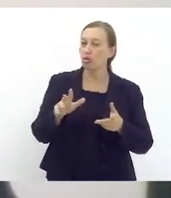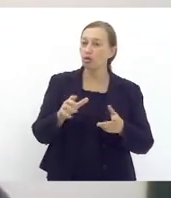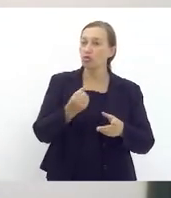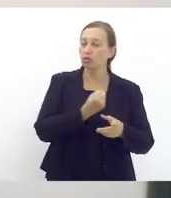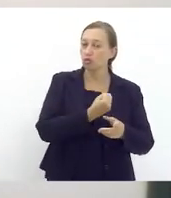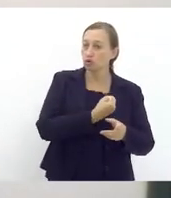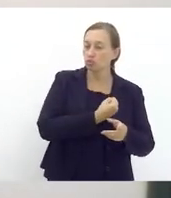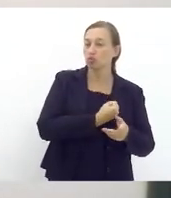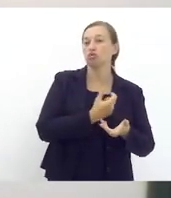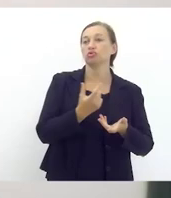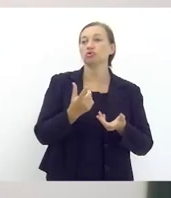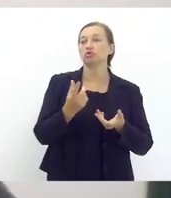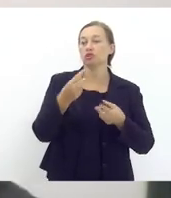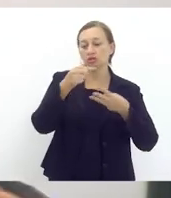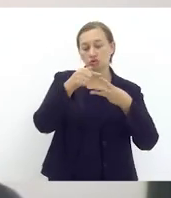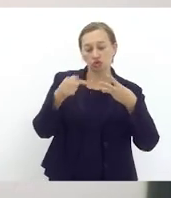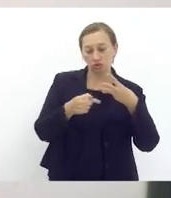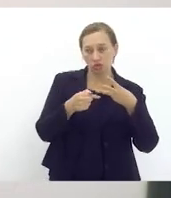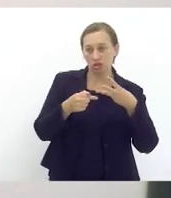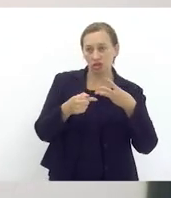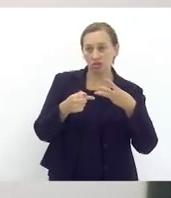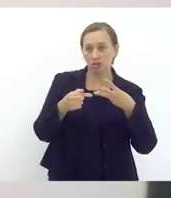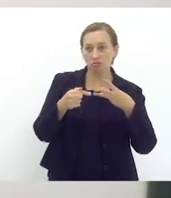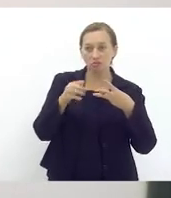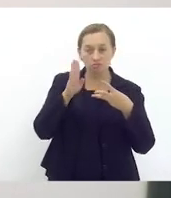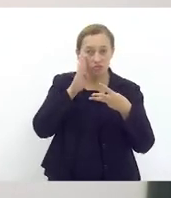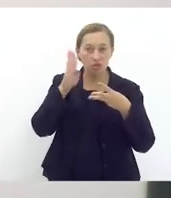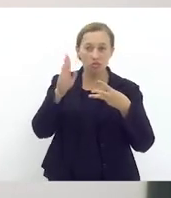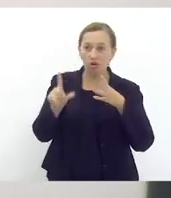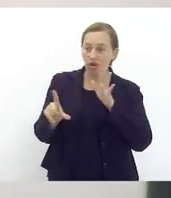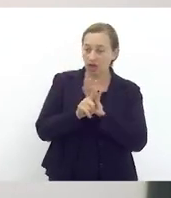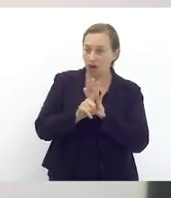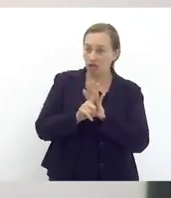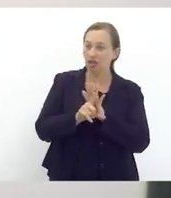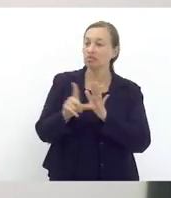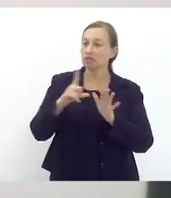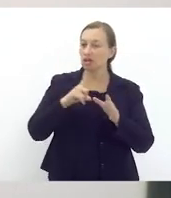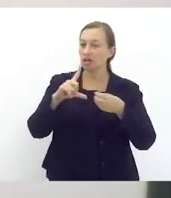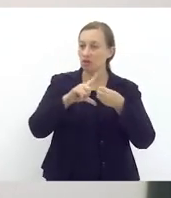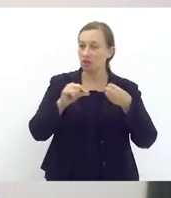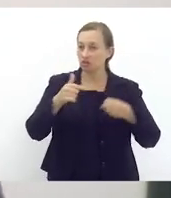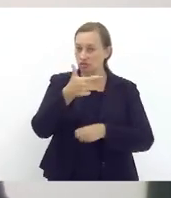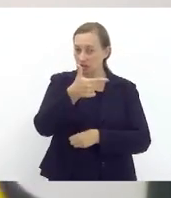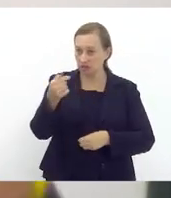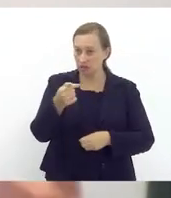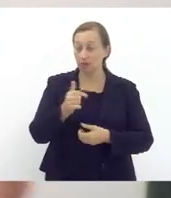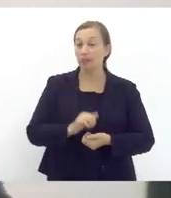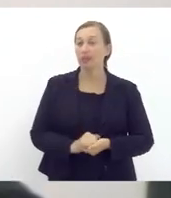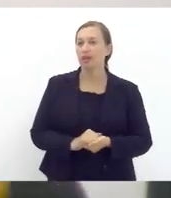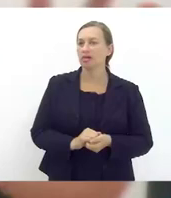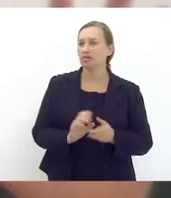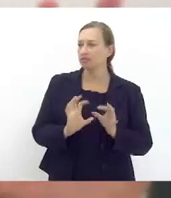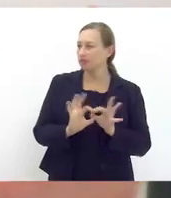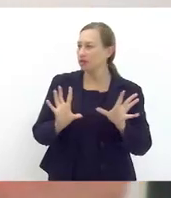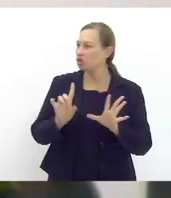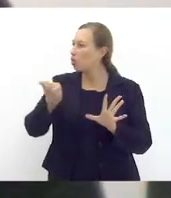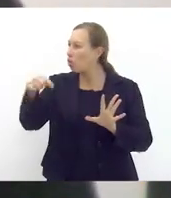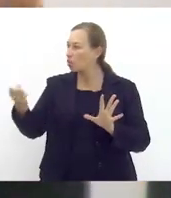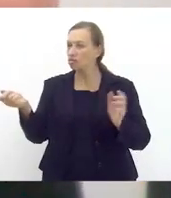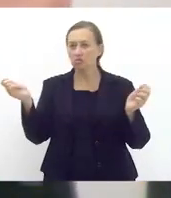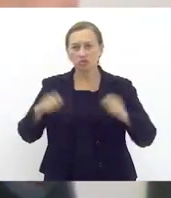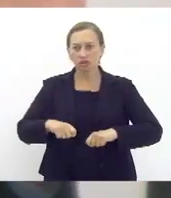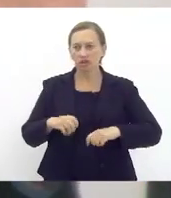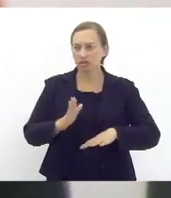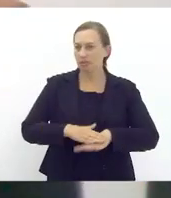Essas são as três menções explícitas que a lei carrega no seu artigo 17 e ainda deixem aberto para outras possibilidades